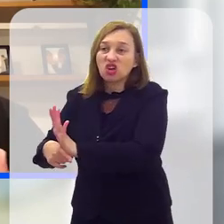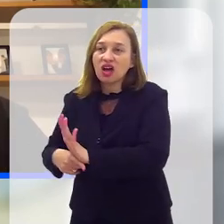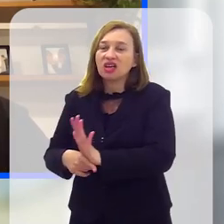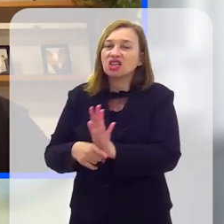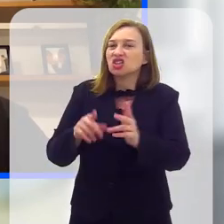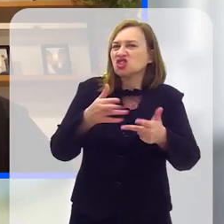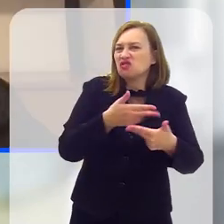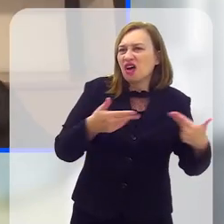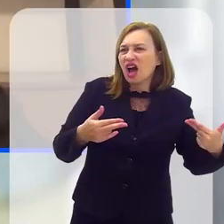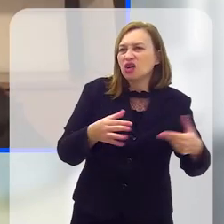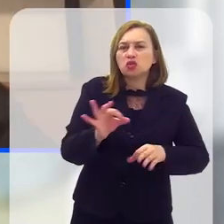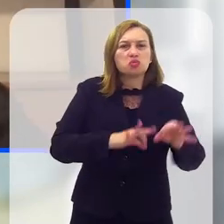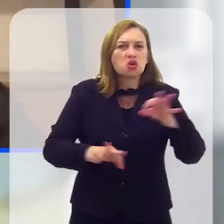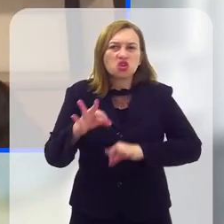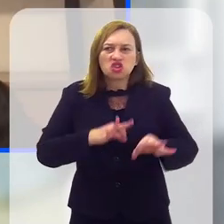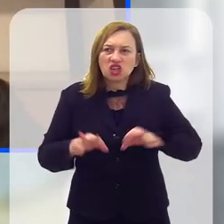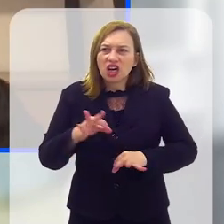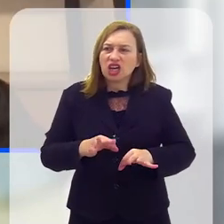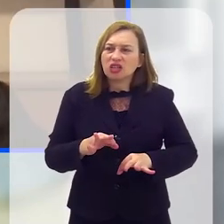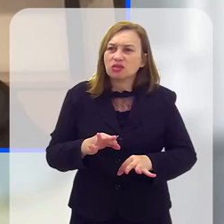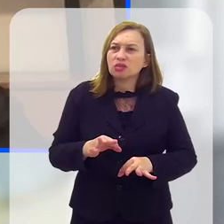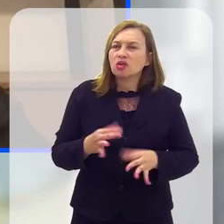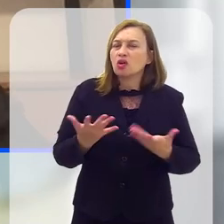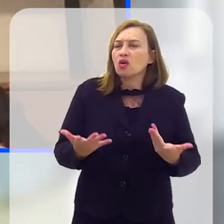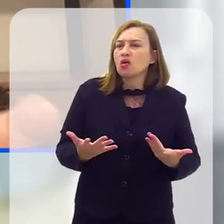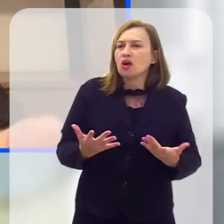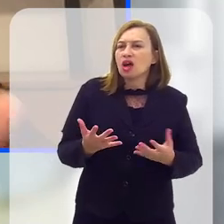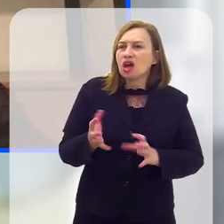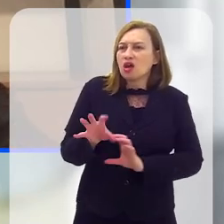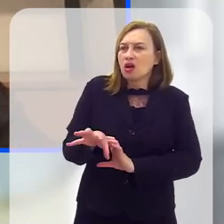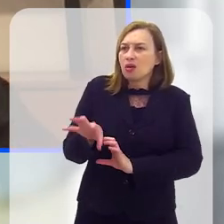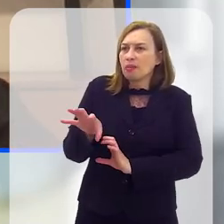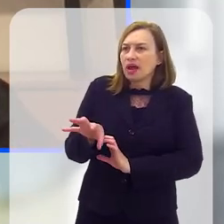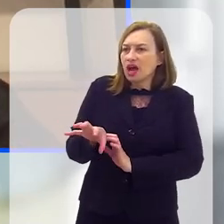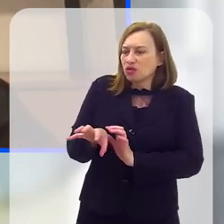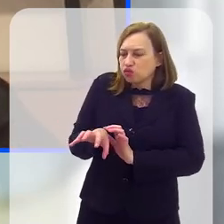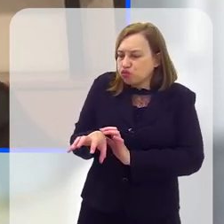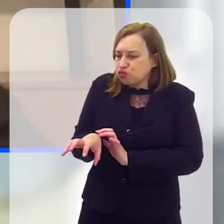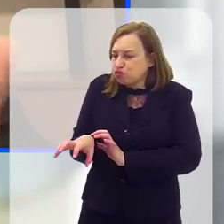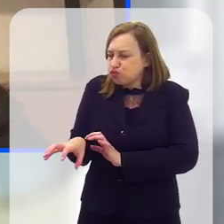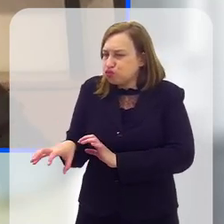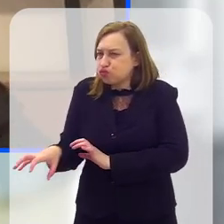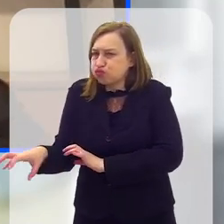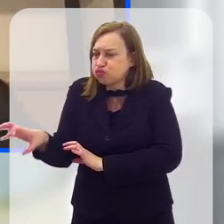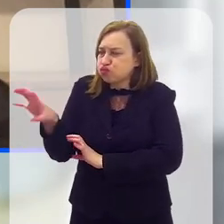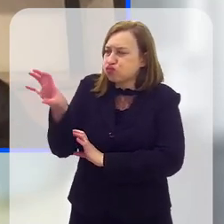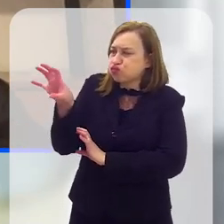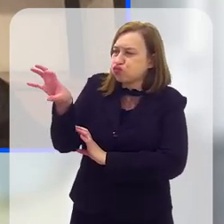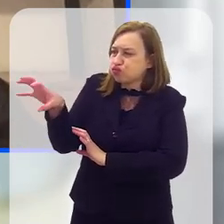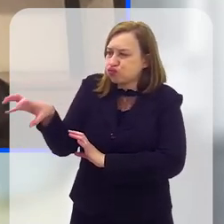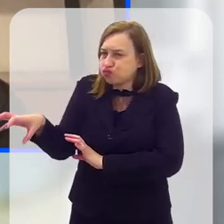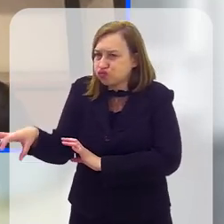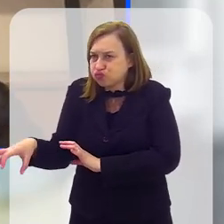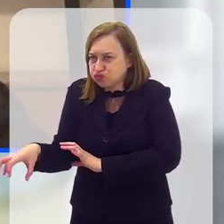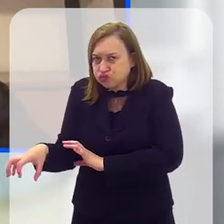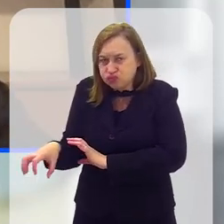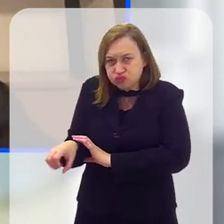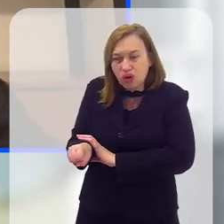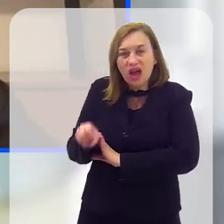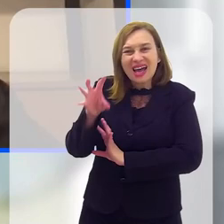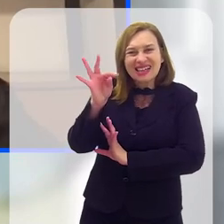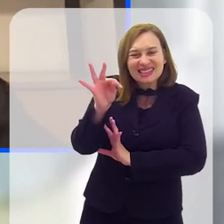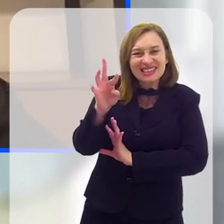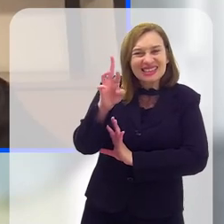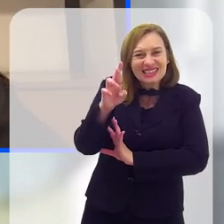fizeram diversos projetos com tratores, botando caçambas em volta das comunidades para que quando as pessoas descessem com os lixos, jogassem